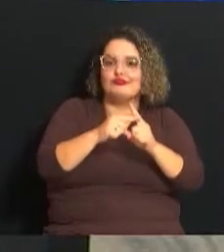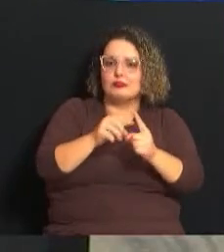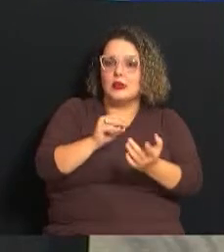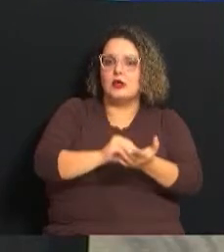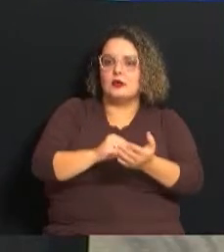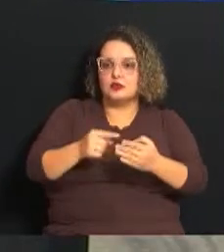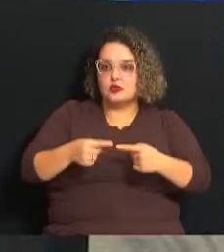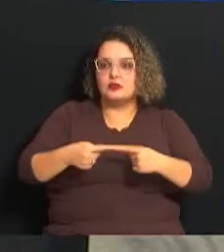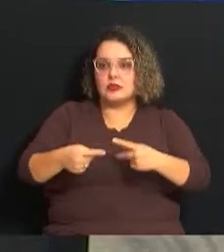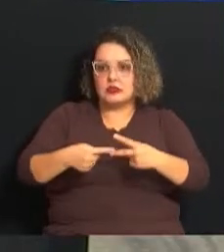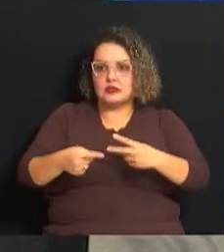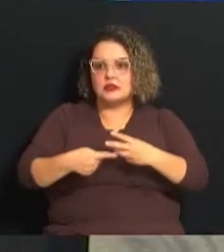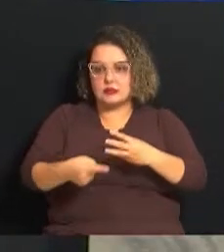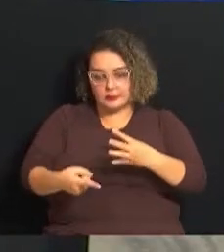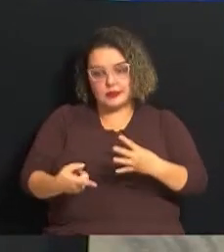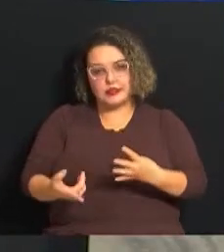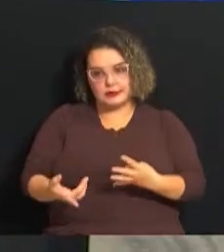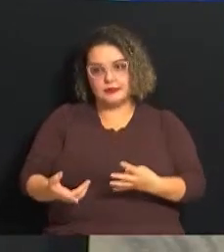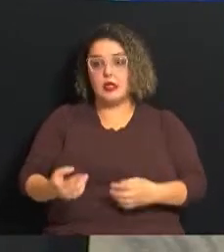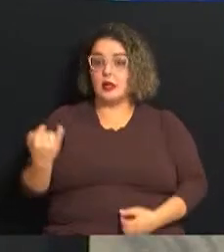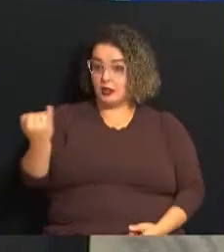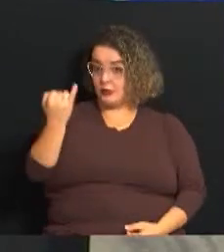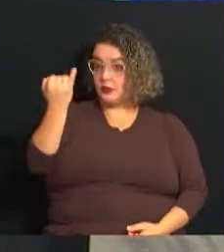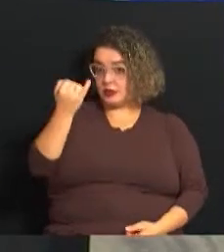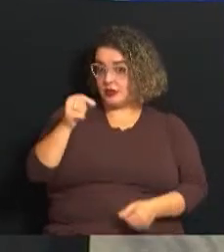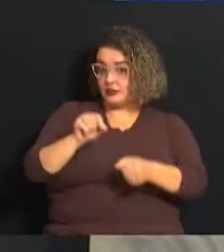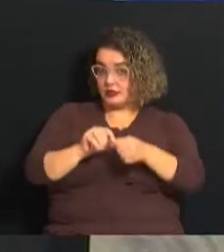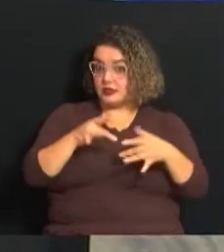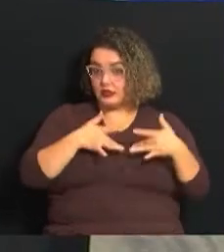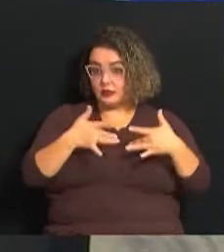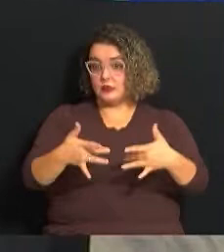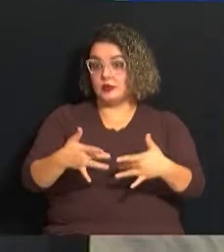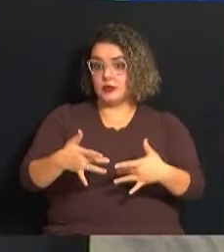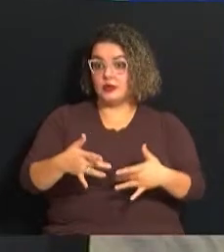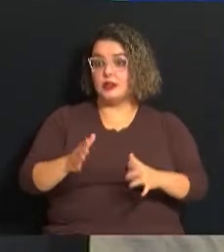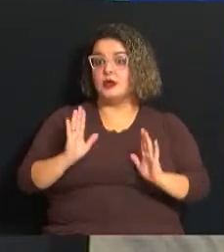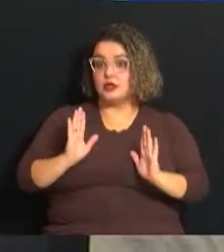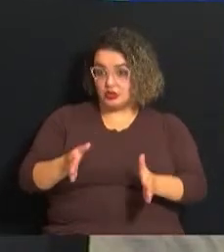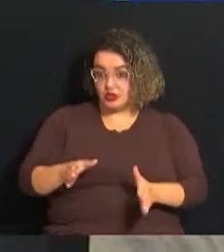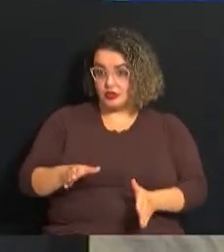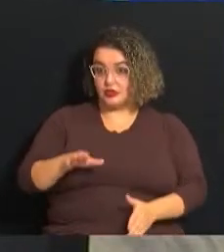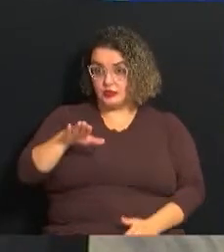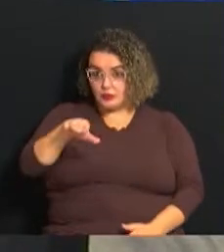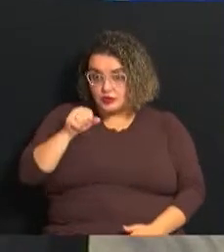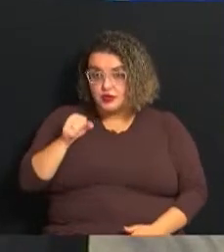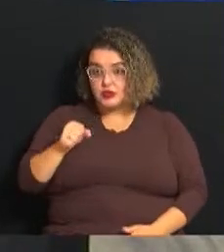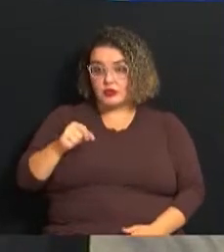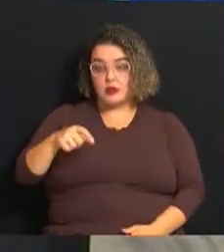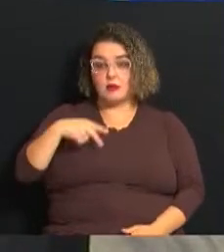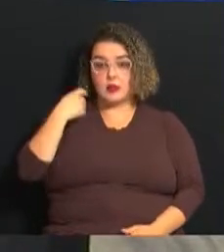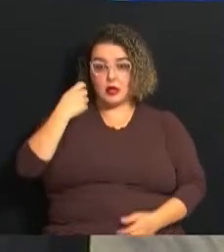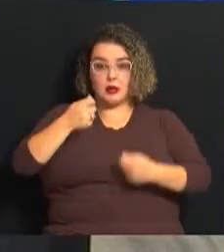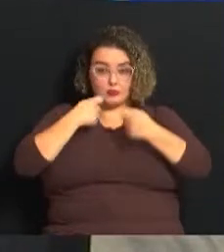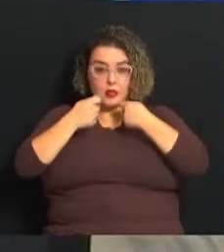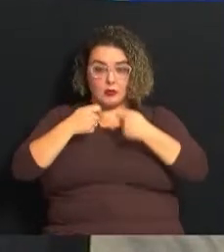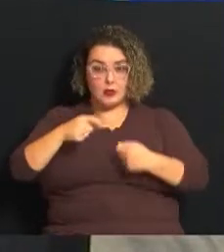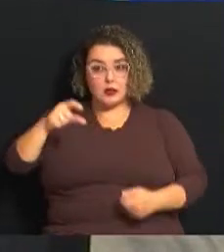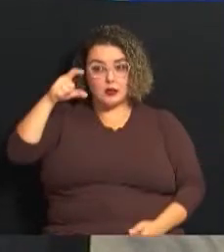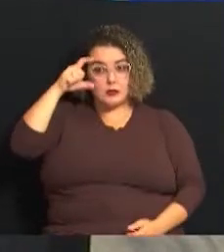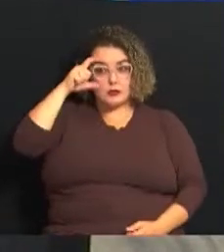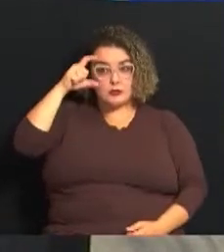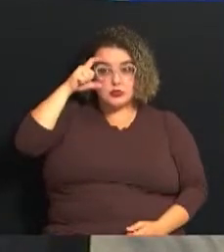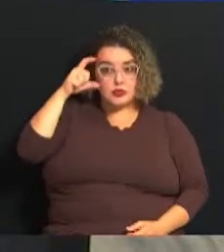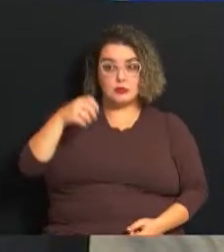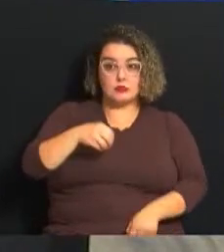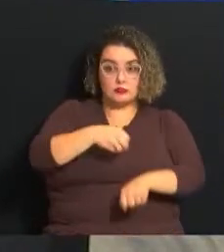é importante fazer essa doação. Menina Abreu, daqui a pouco eu vou acionar o nosso repórter Michel Amorim, que vai dar as dicas de cultura para este